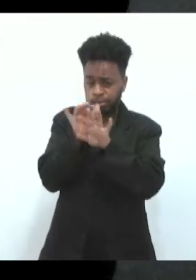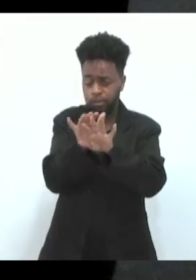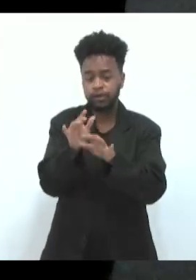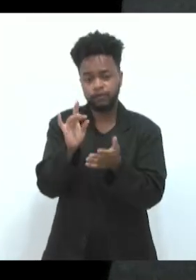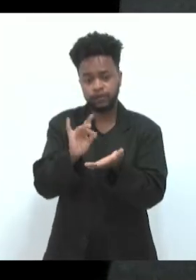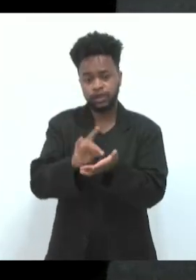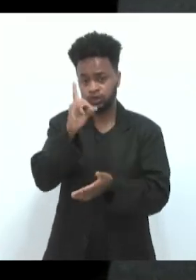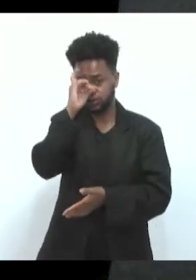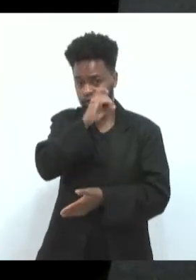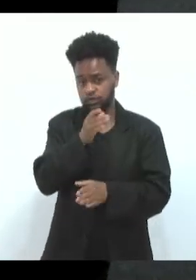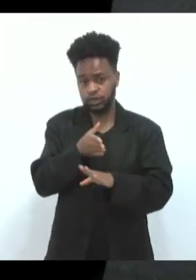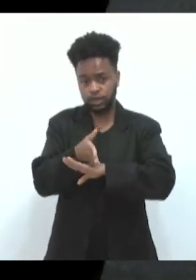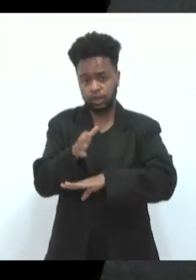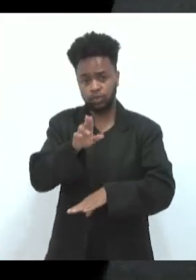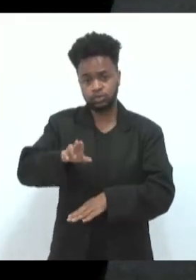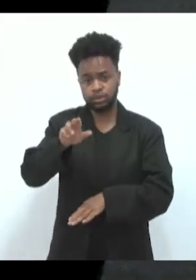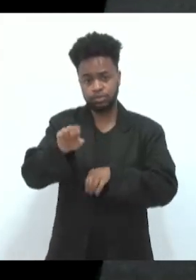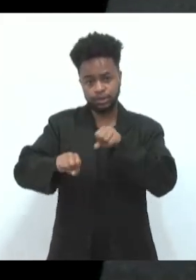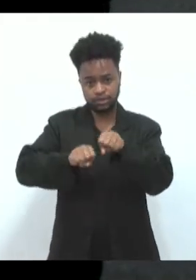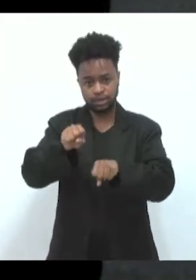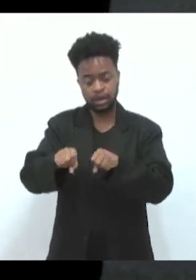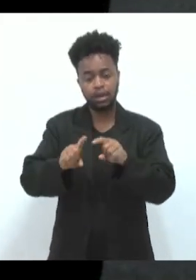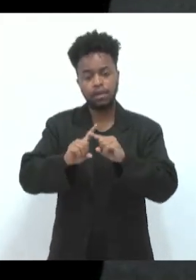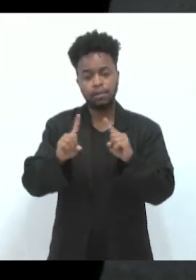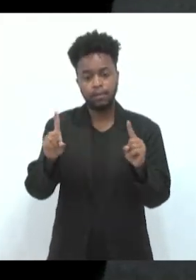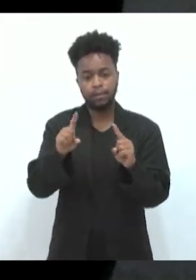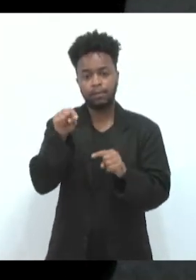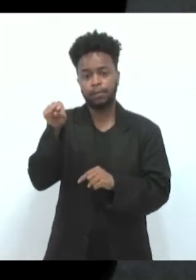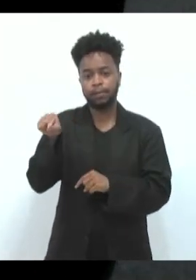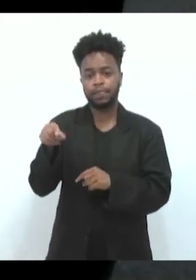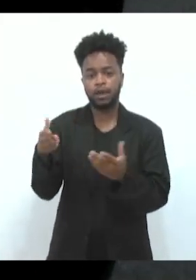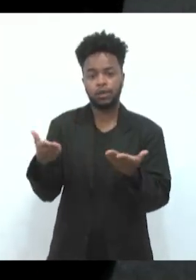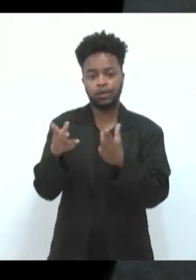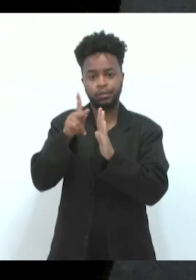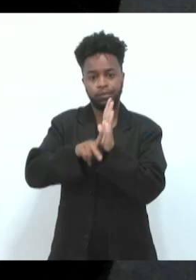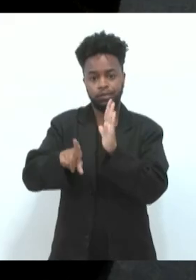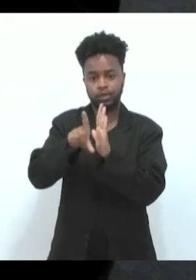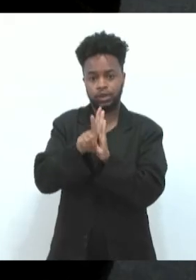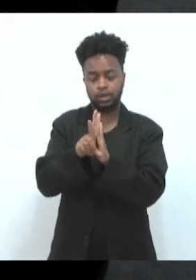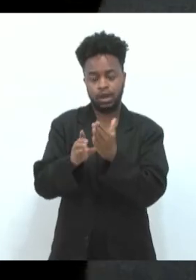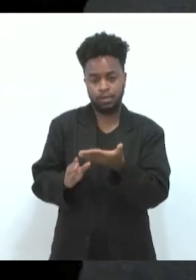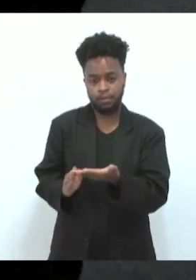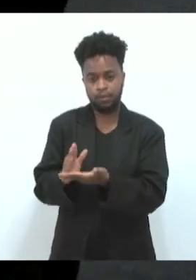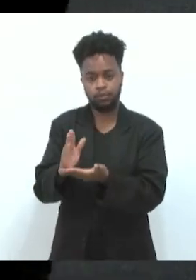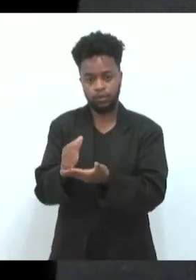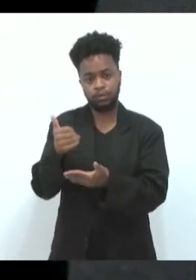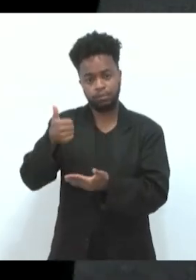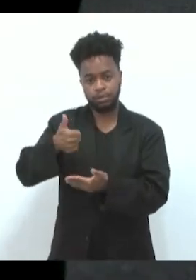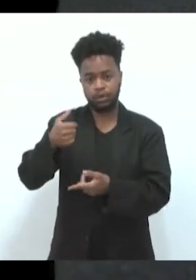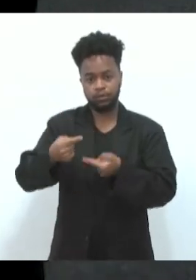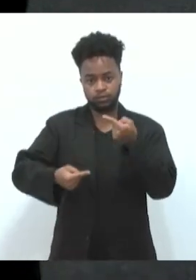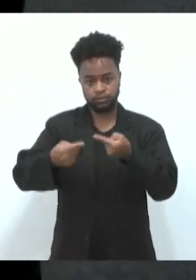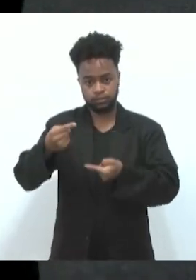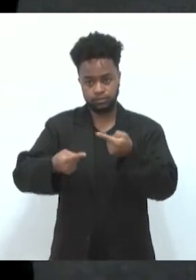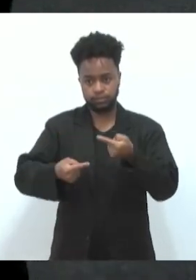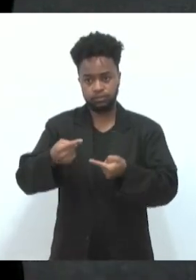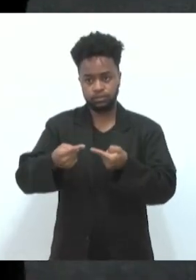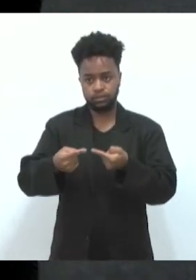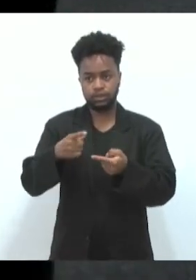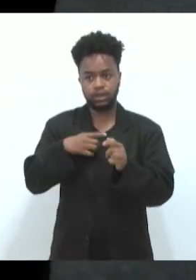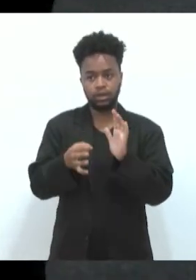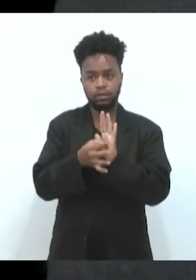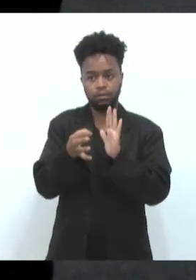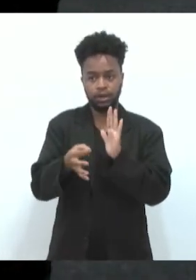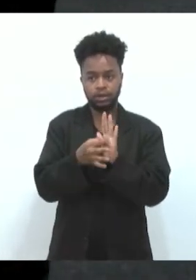com bicicleta, nós, nesse projeto aqui, que acaba de ser aprovado em primeira votação, com parecer